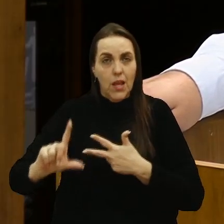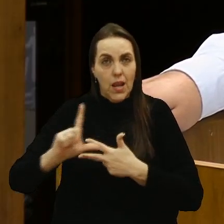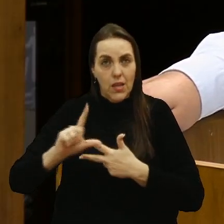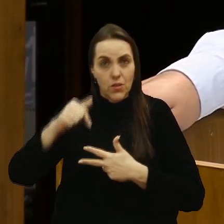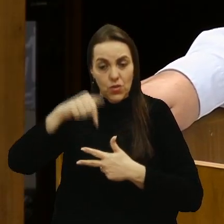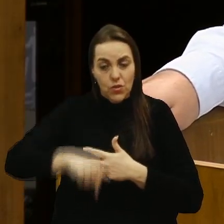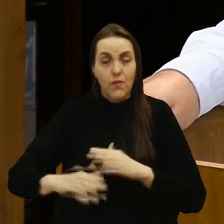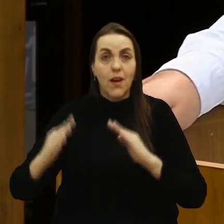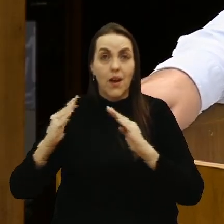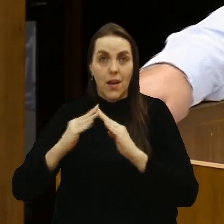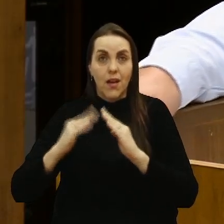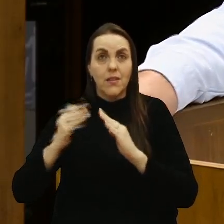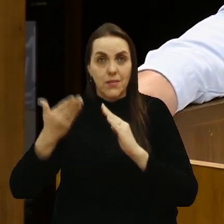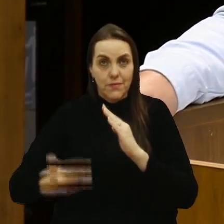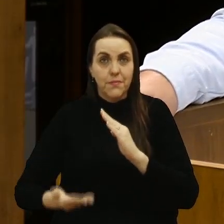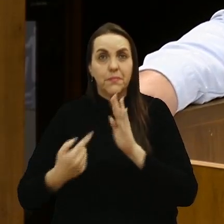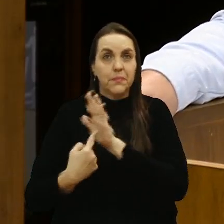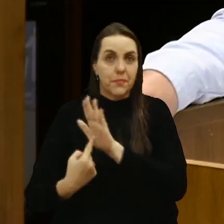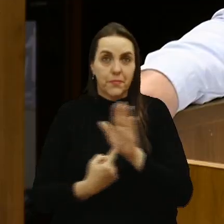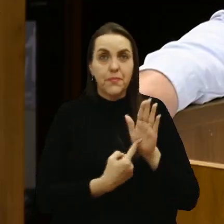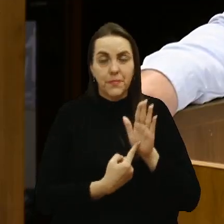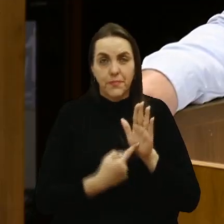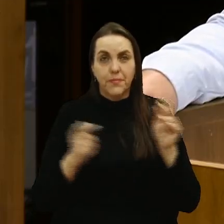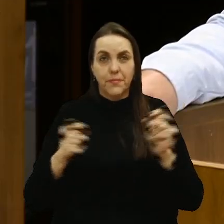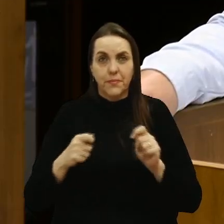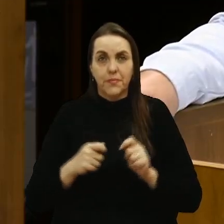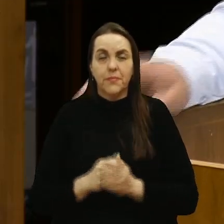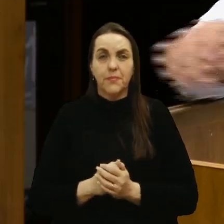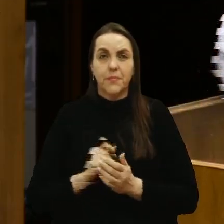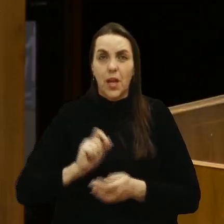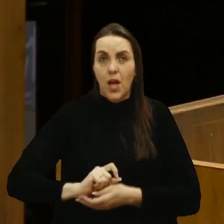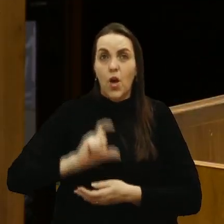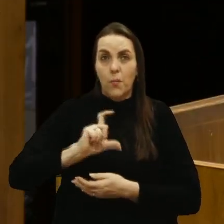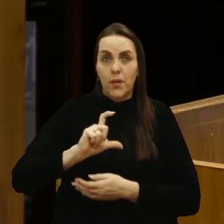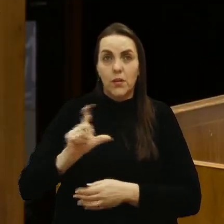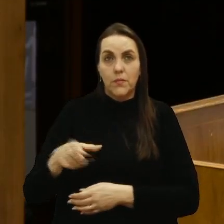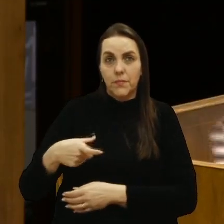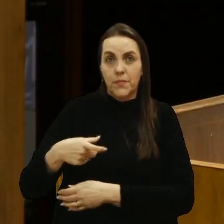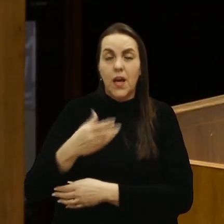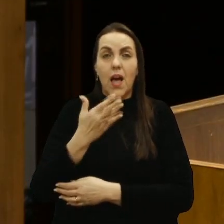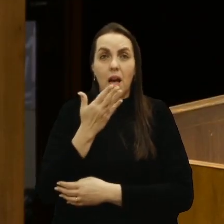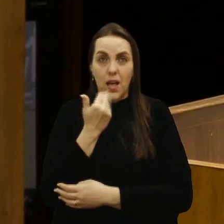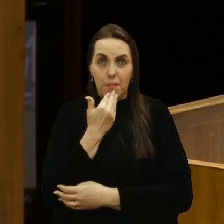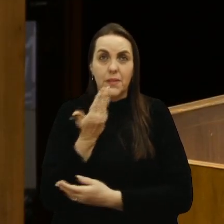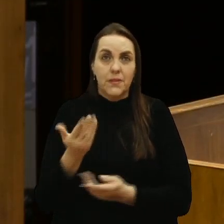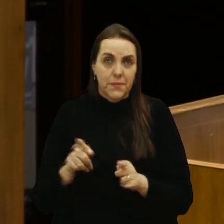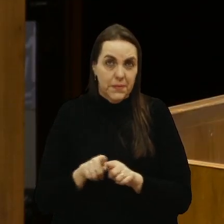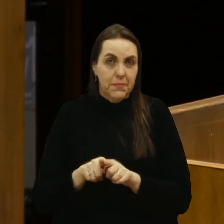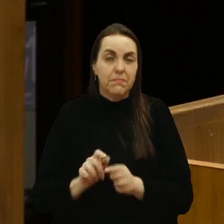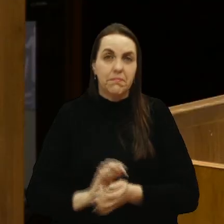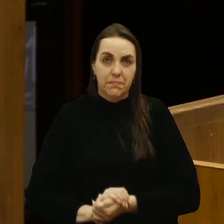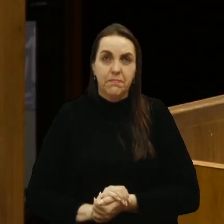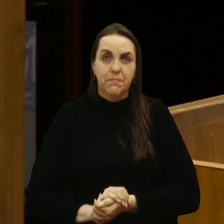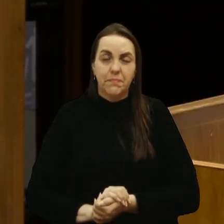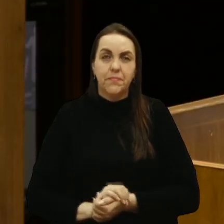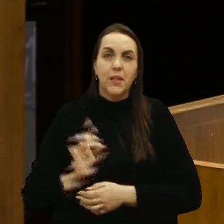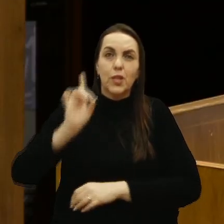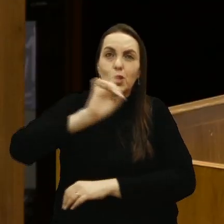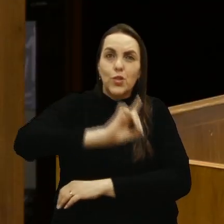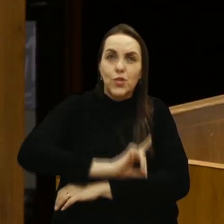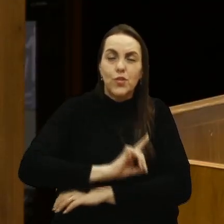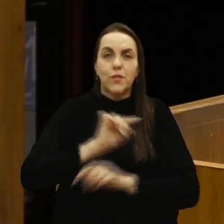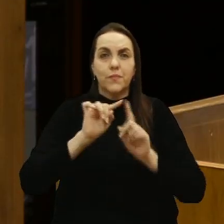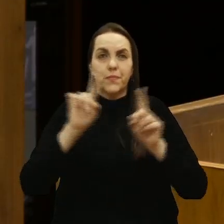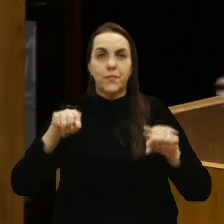essa casa, deu essa demonstração. Aumentamos o Vale Alimentação. Neste dia da servidora